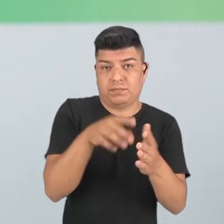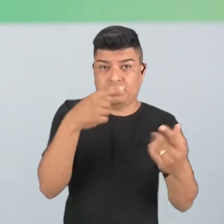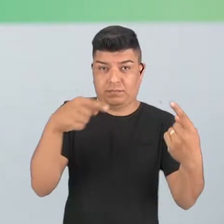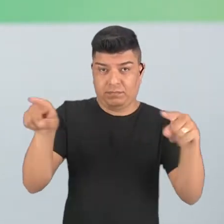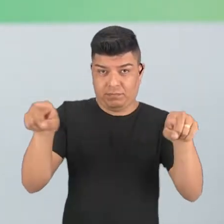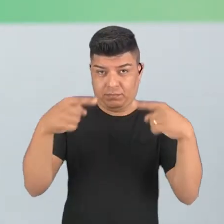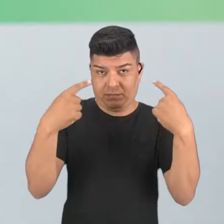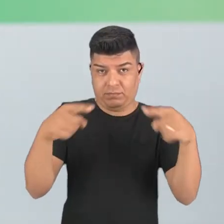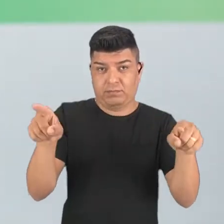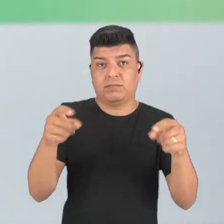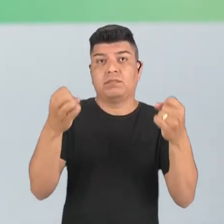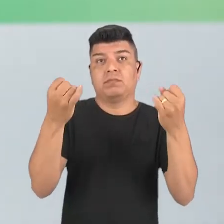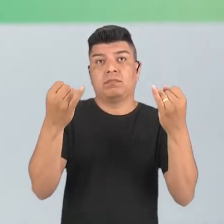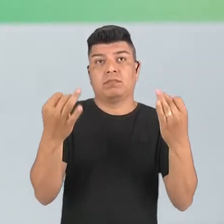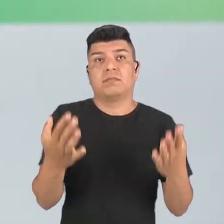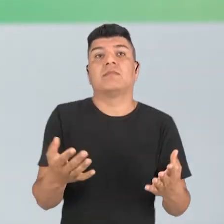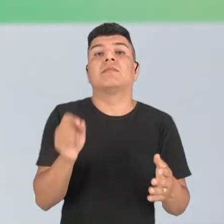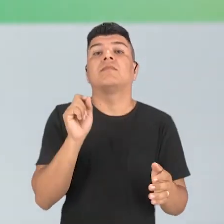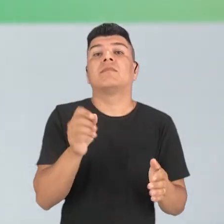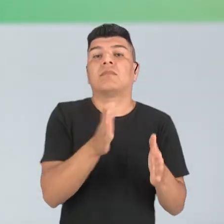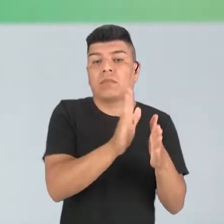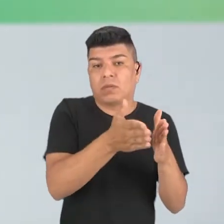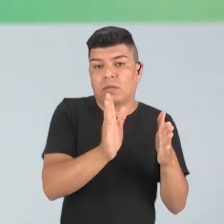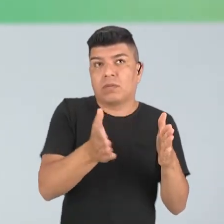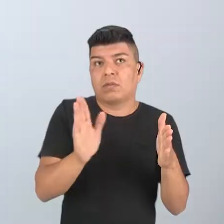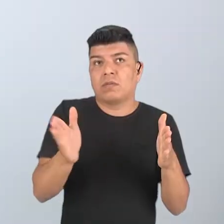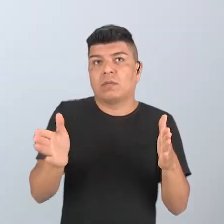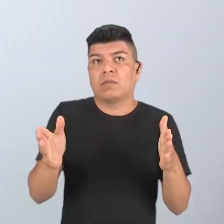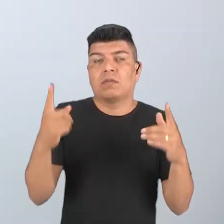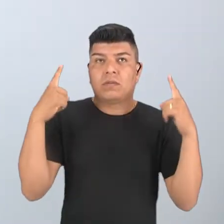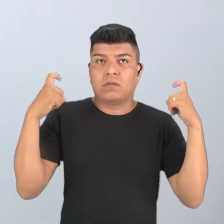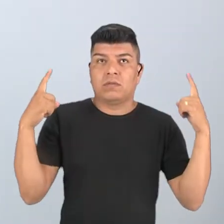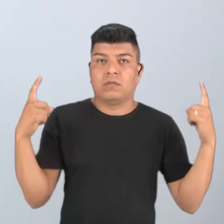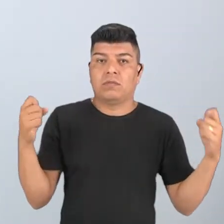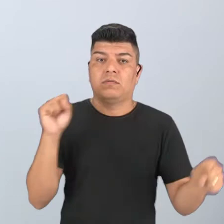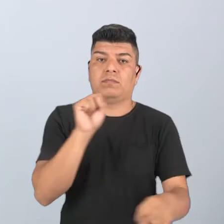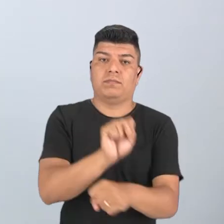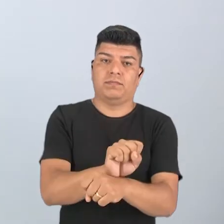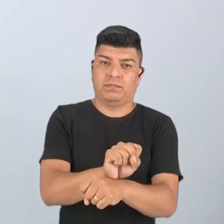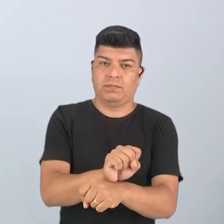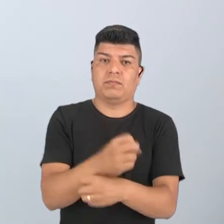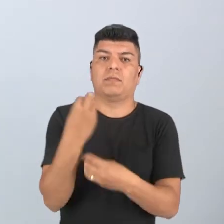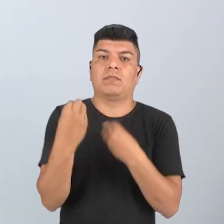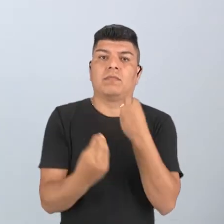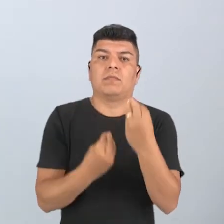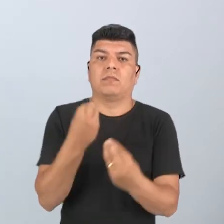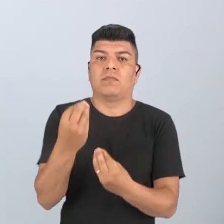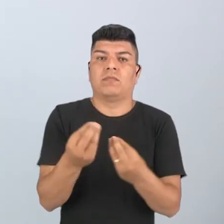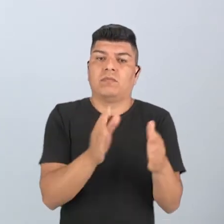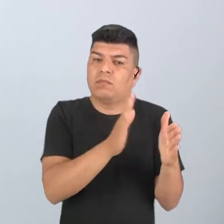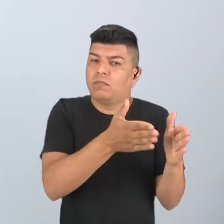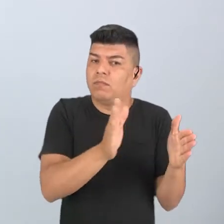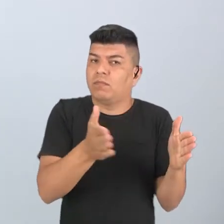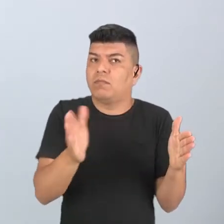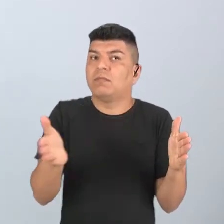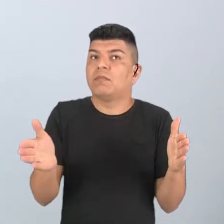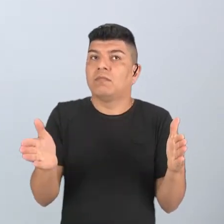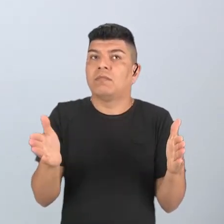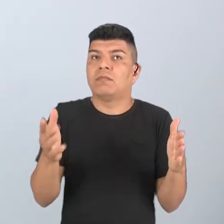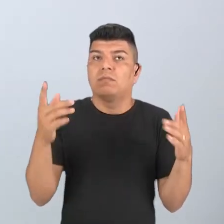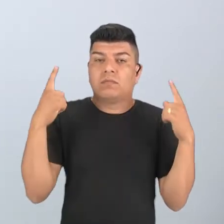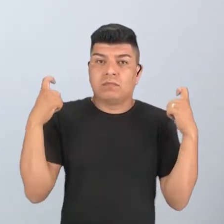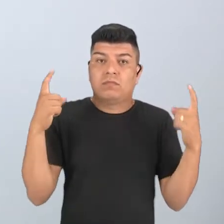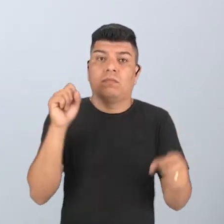música, nós vamos falar hoje sobre a duração do som e pausa. Como a duração e a pausa são